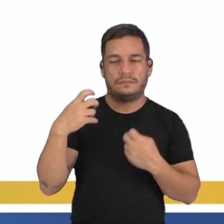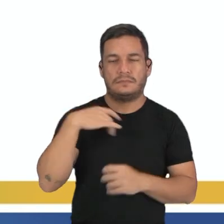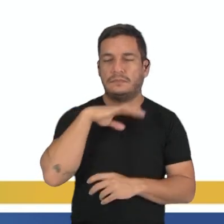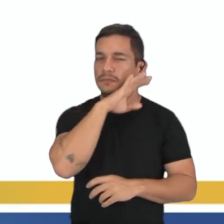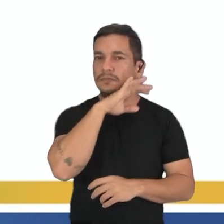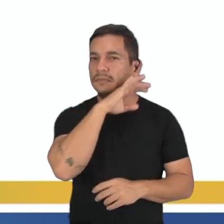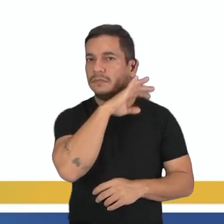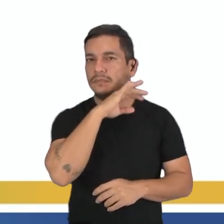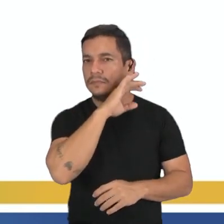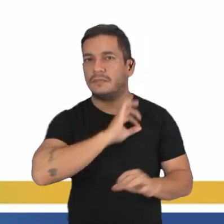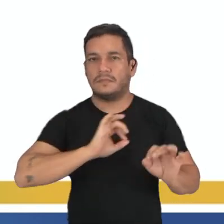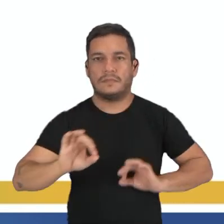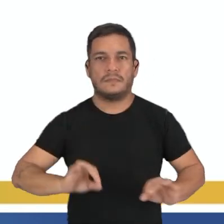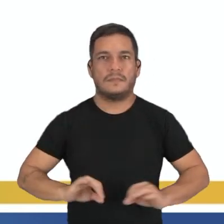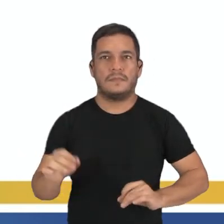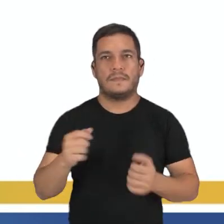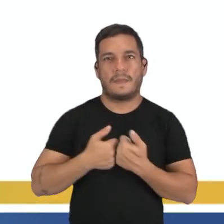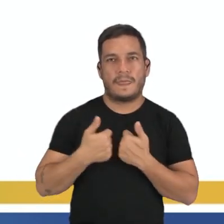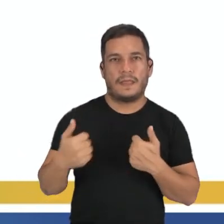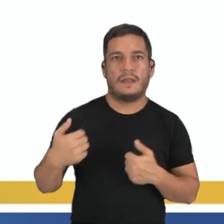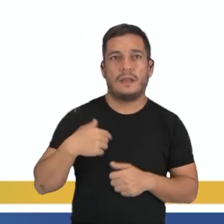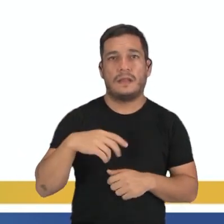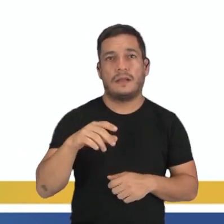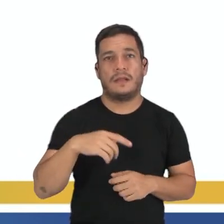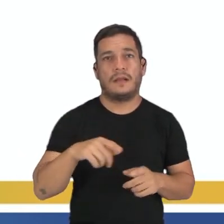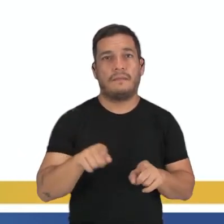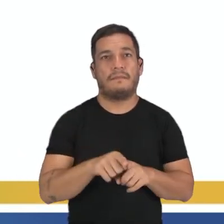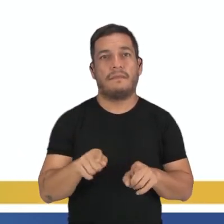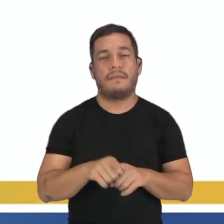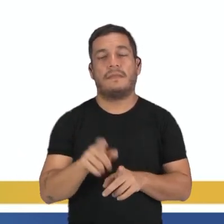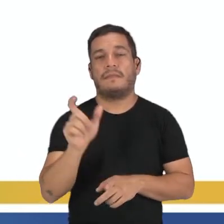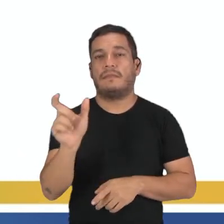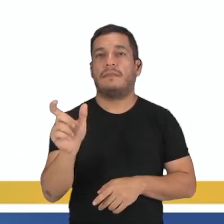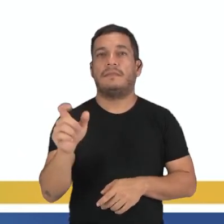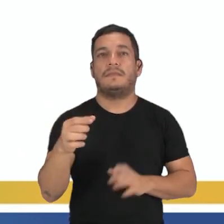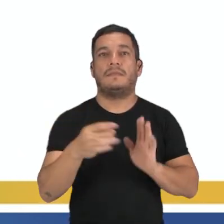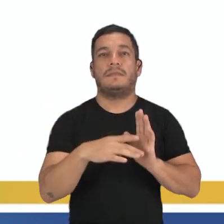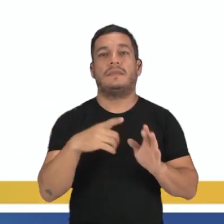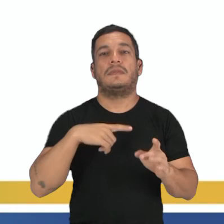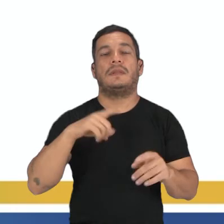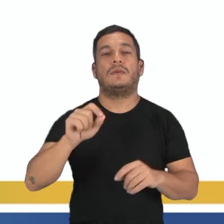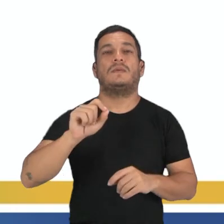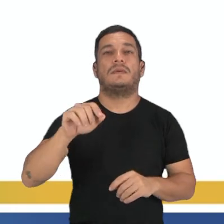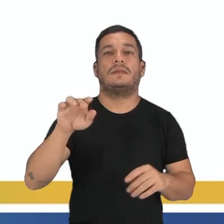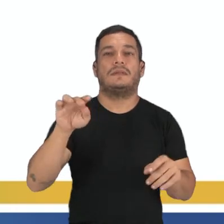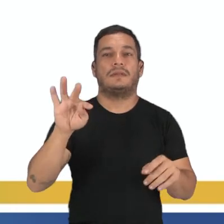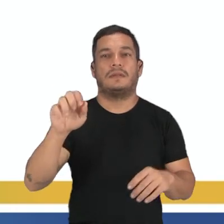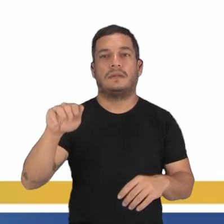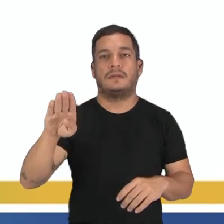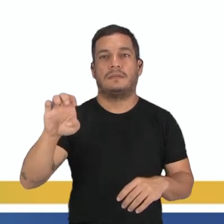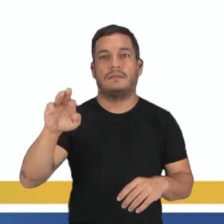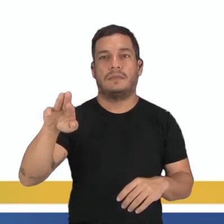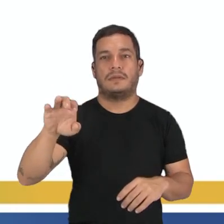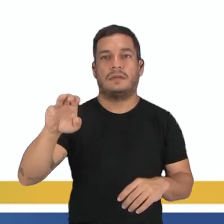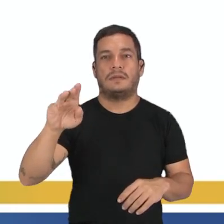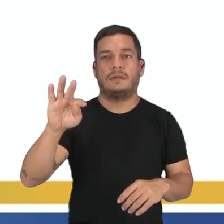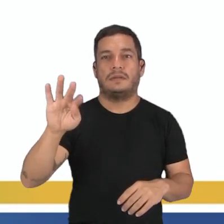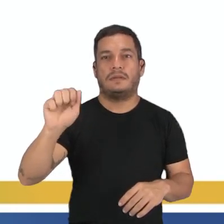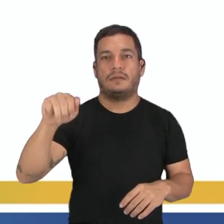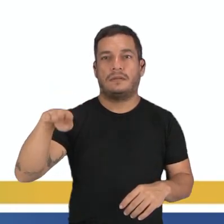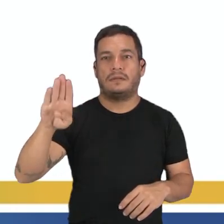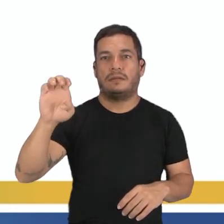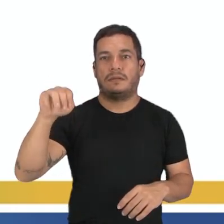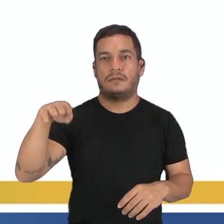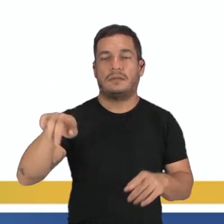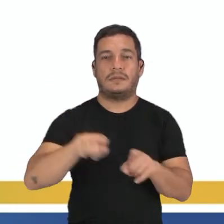perto a palavra em destaque tem o sentido de veja que a palavra em destaque é a palavra também Qual o